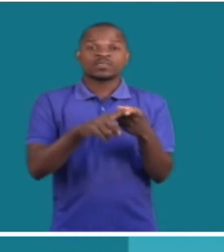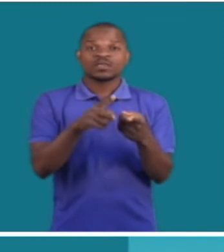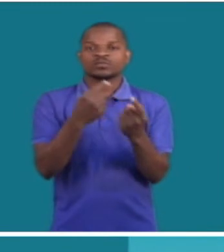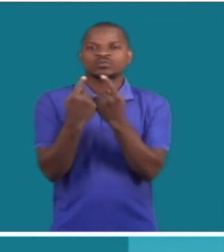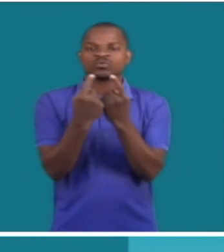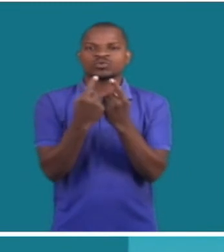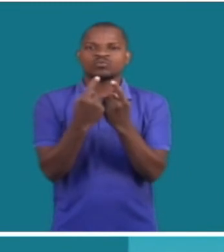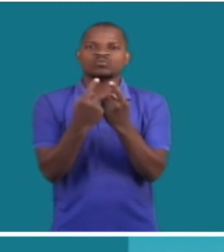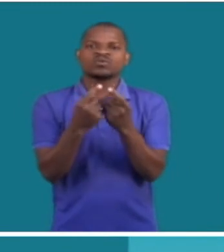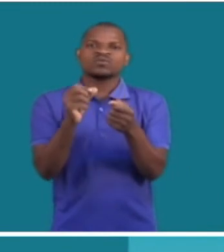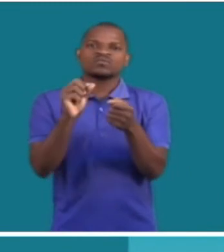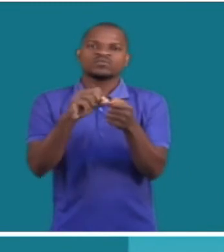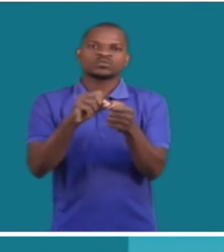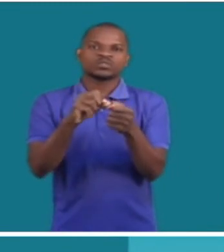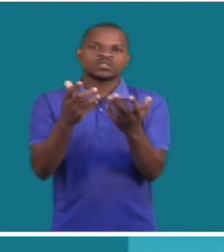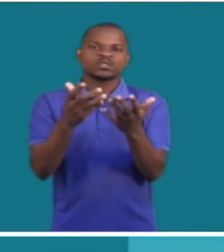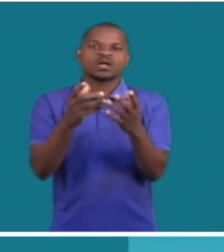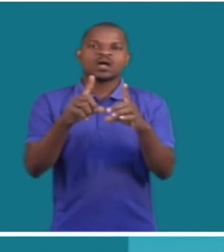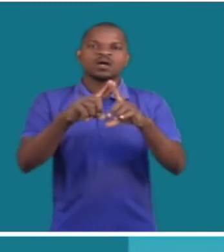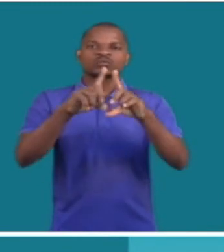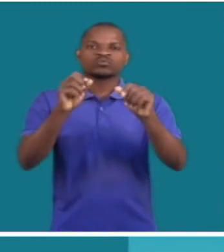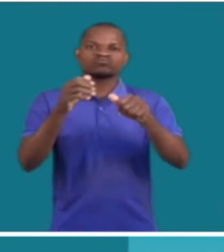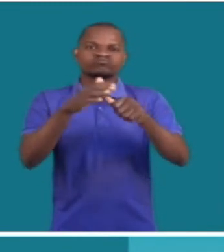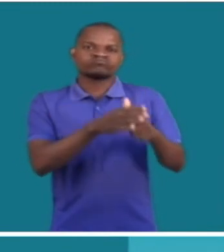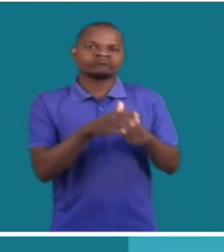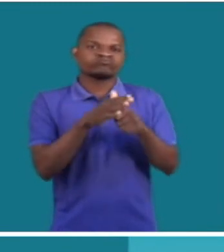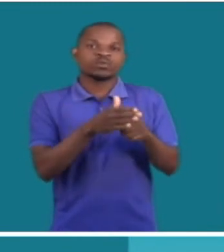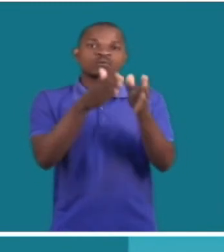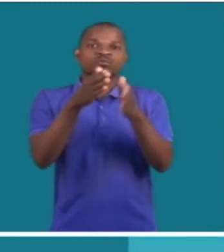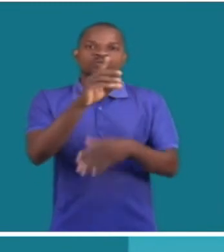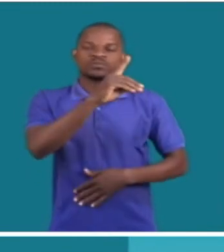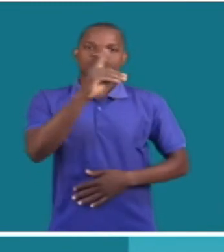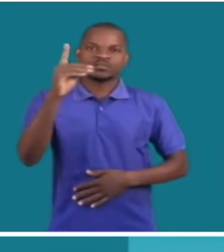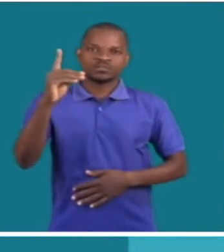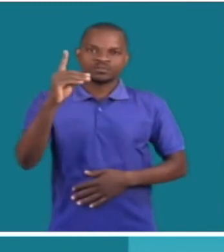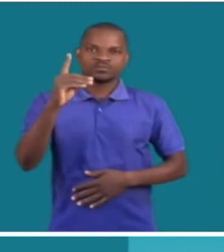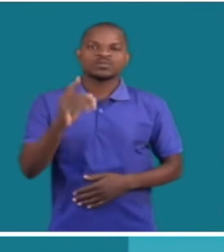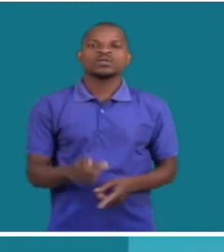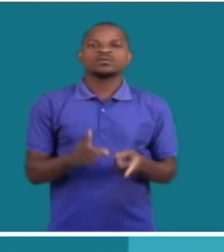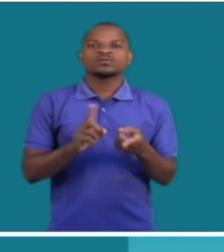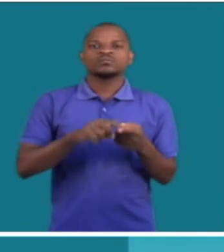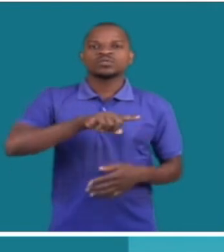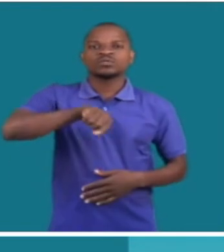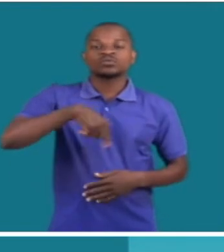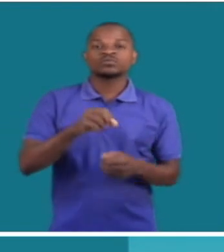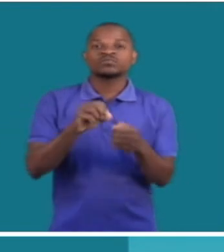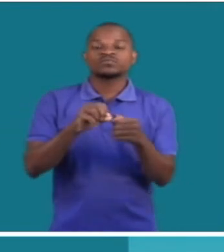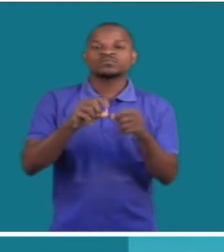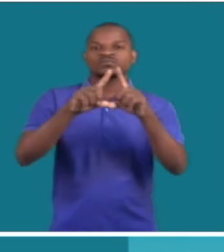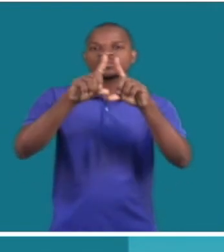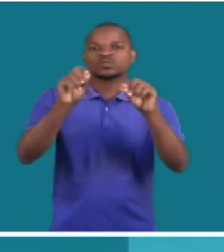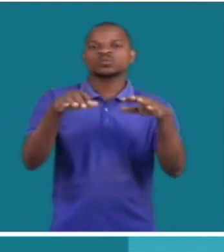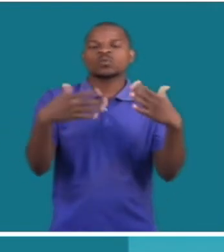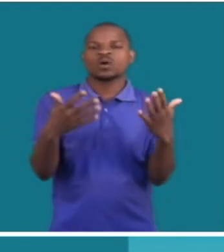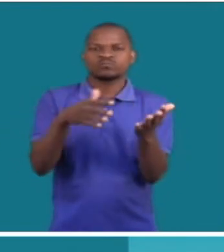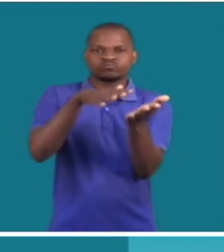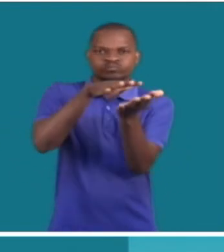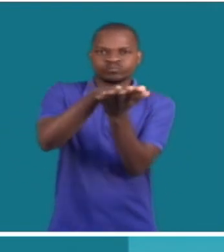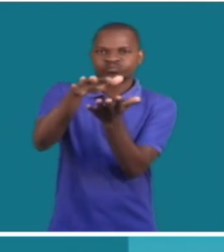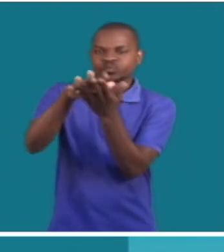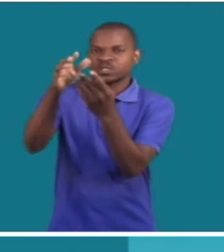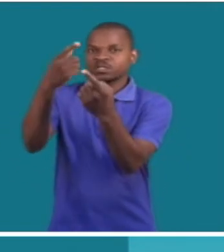essa situação reforça mais e coloca a não aquilo que é a vulnerabilidade da pessoa com deficiência. E o que nós estamos a fazer a seguir é sensibilizar